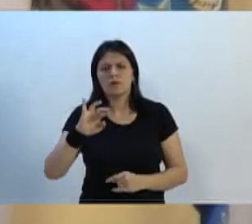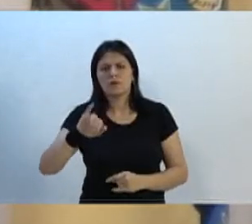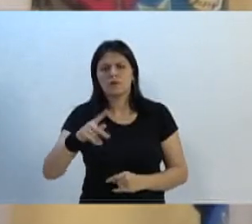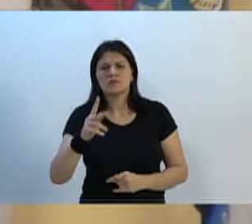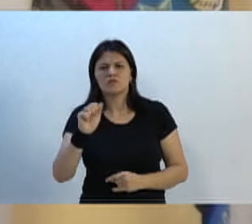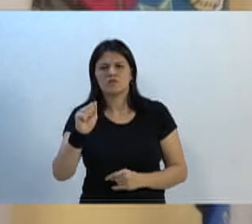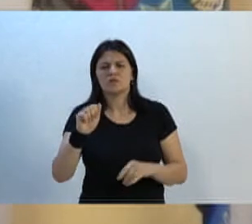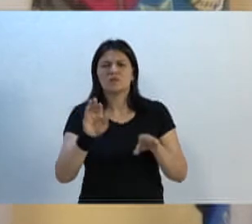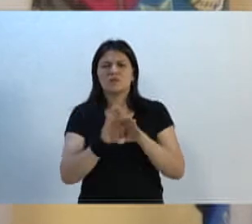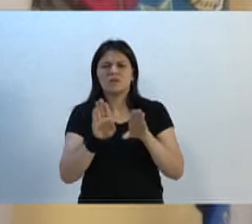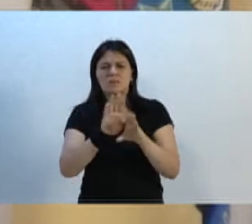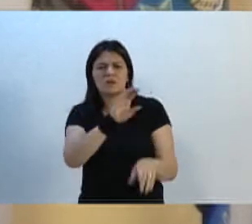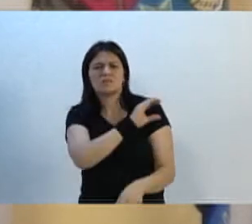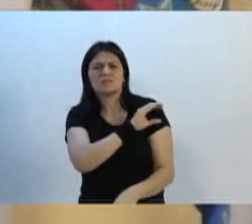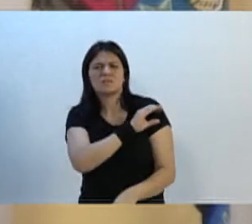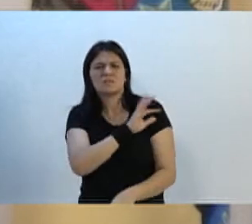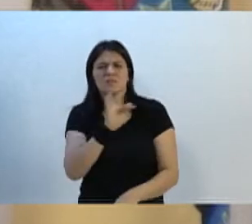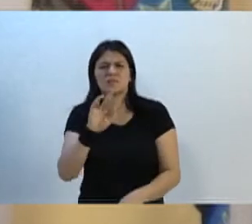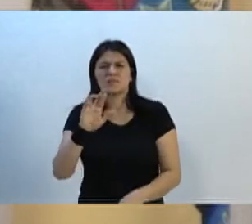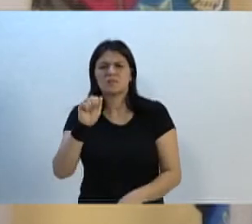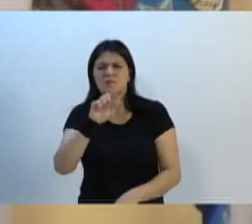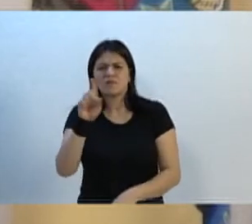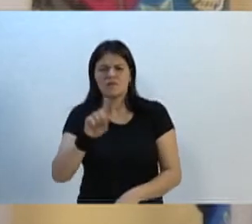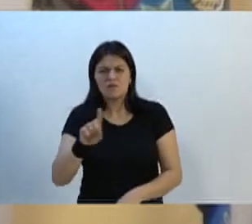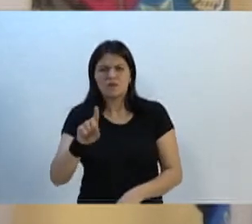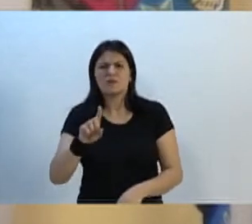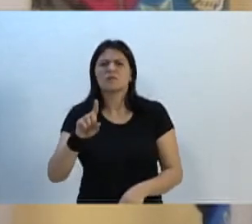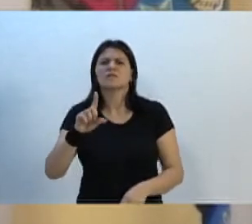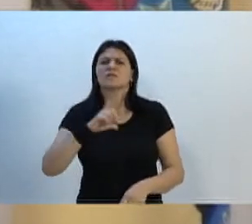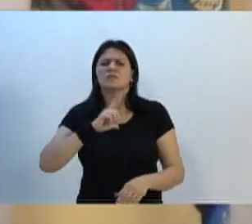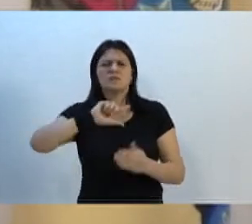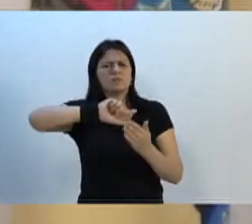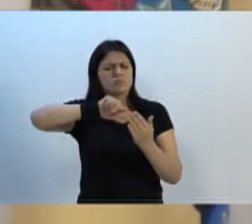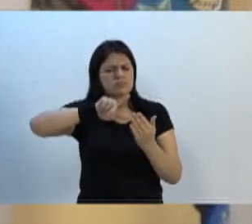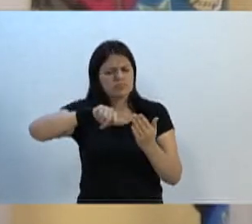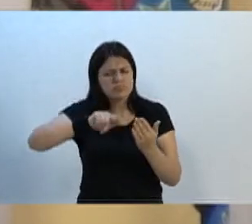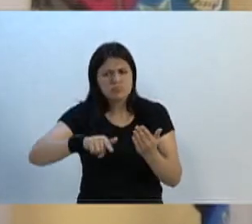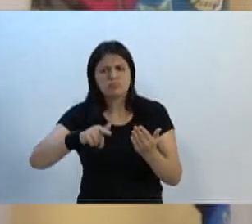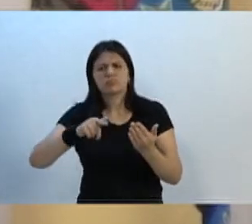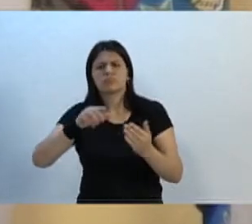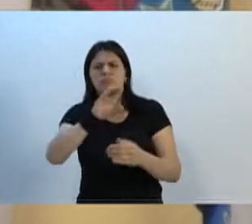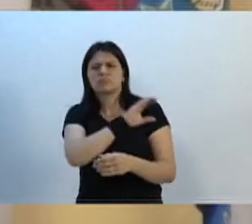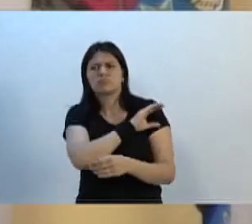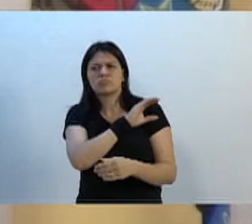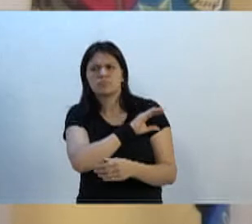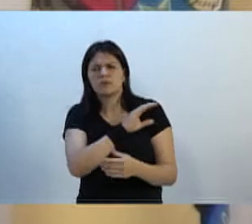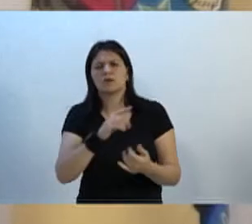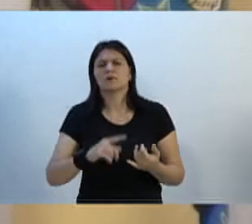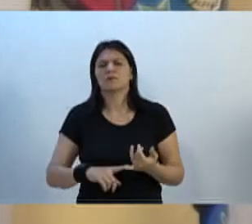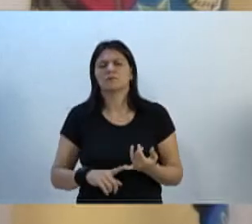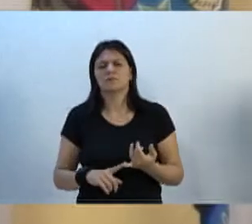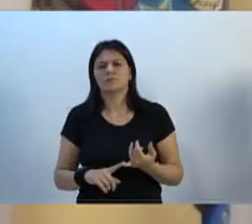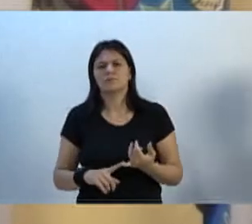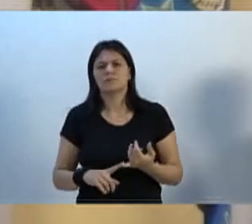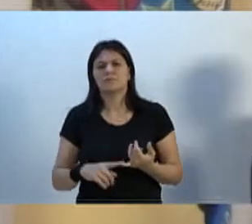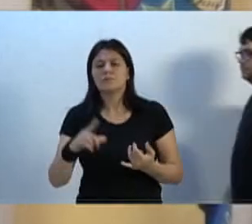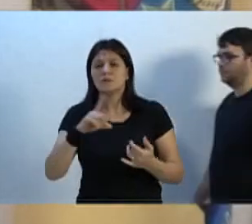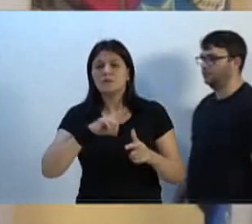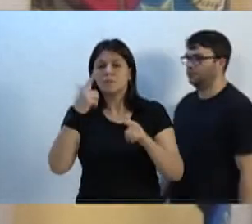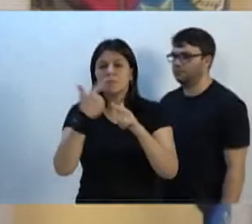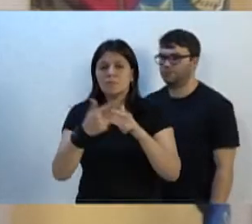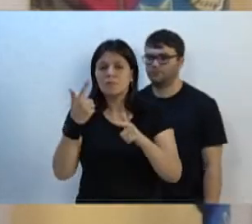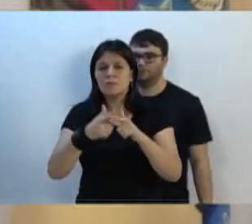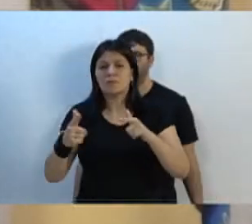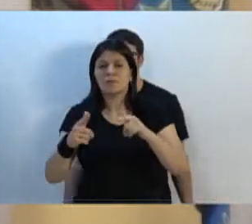Franz volez bem precário temos outros Educandário com problema temos problemas